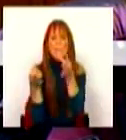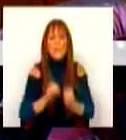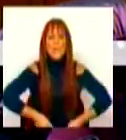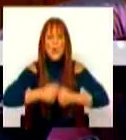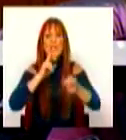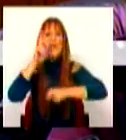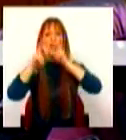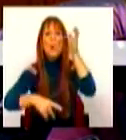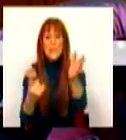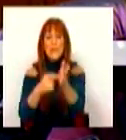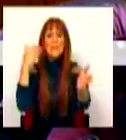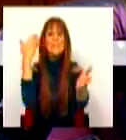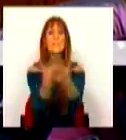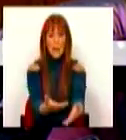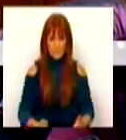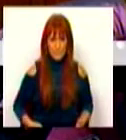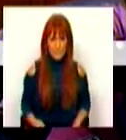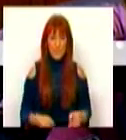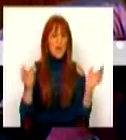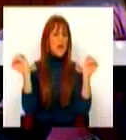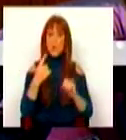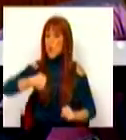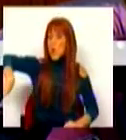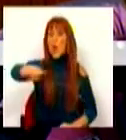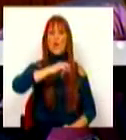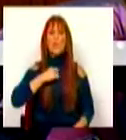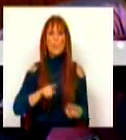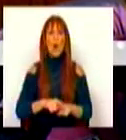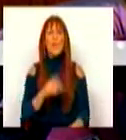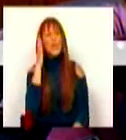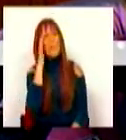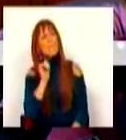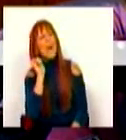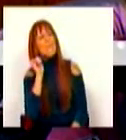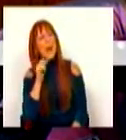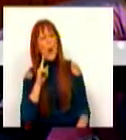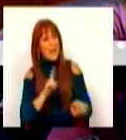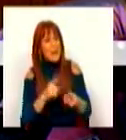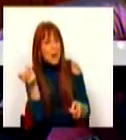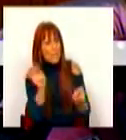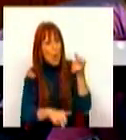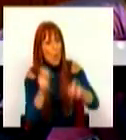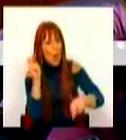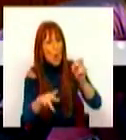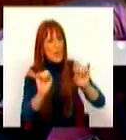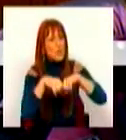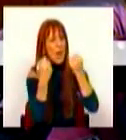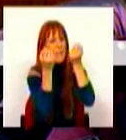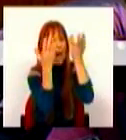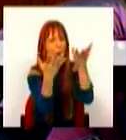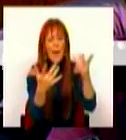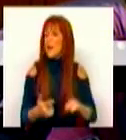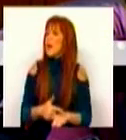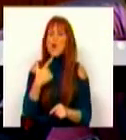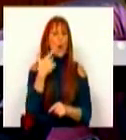a resposta que é necessário dar. Nenhum de nós pode dormir descansado enquanto esta realidade existir na nossa sociedade.